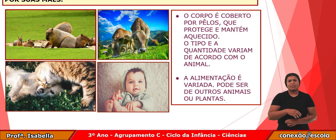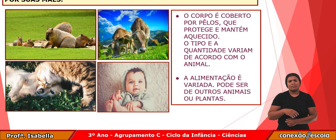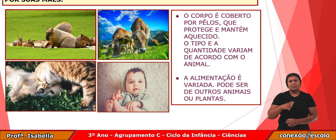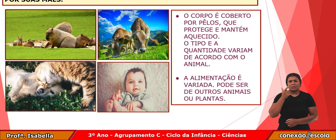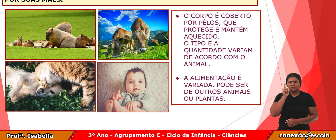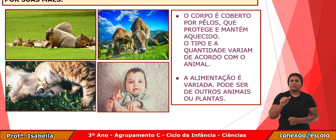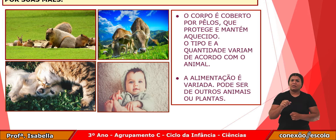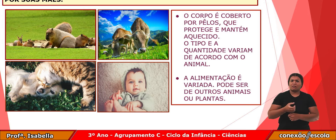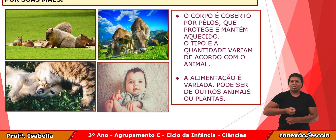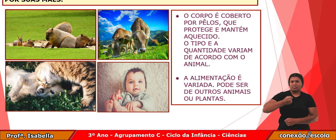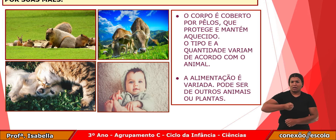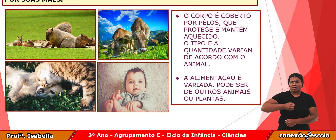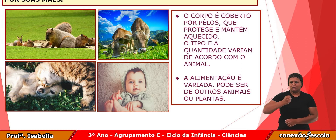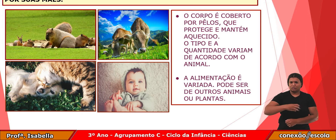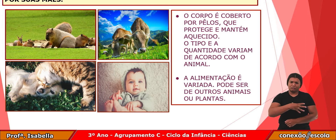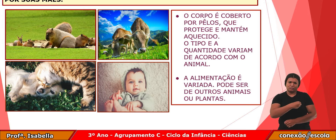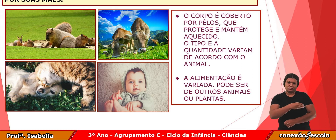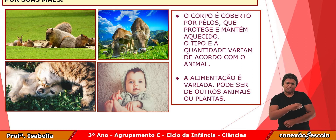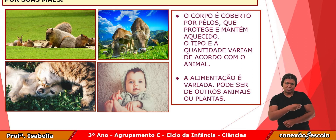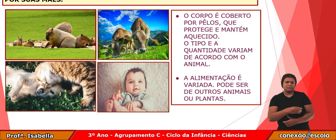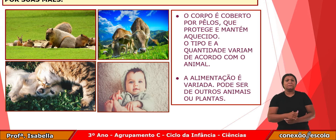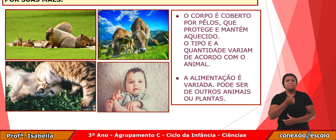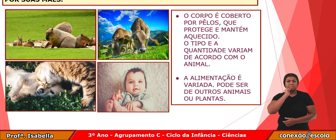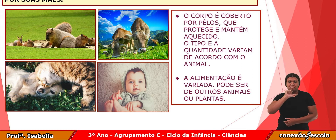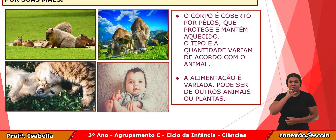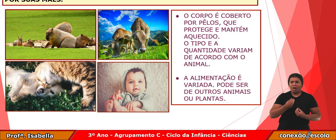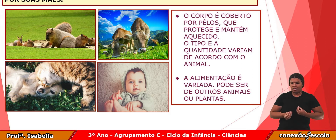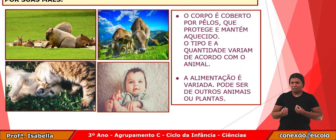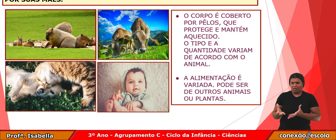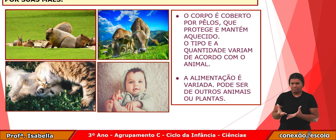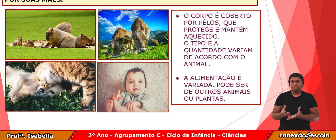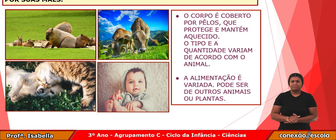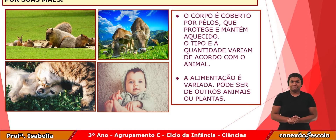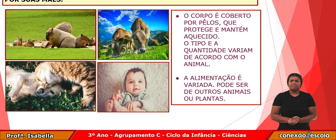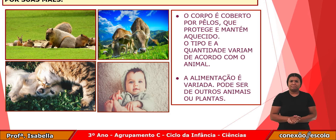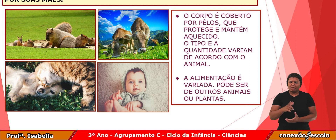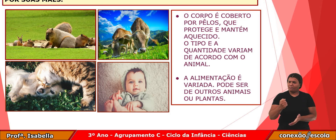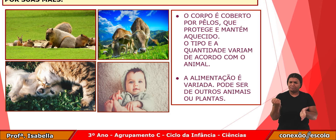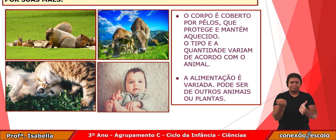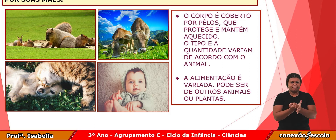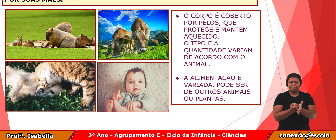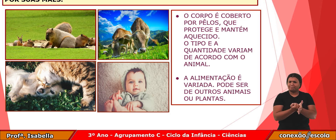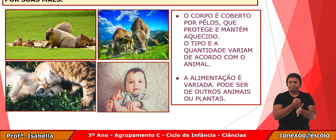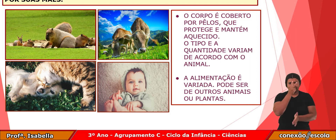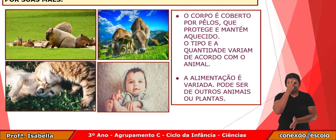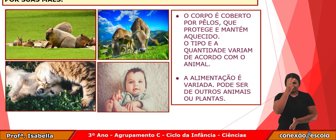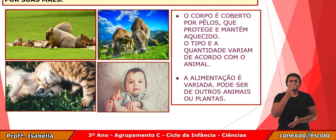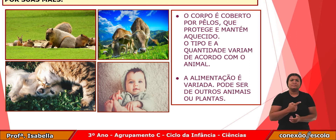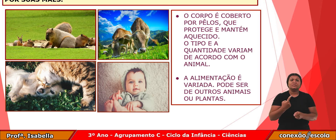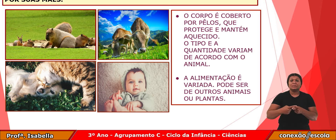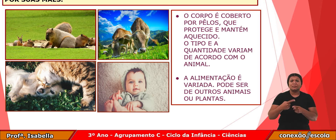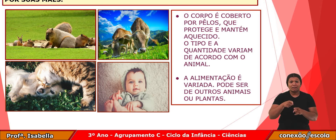seja, se alimentam do leite produzido pela mãe. Então, essa é a característica marcante. Por quê? Porque